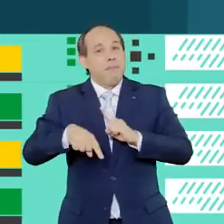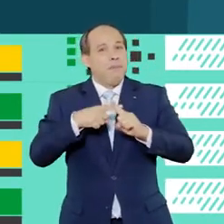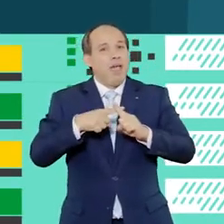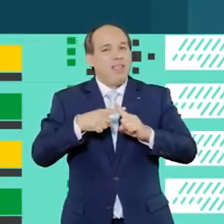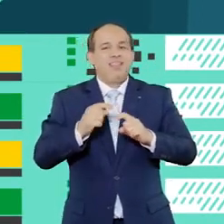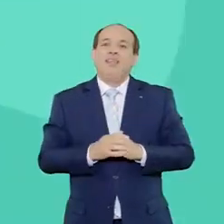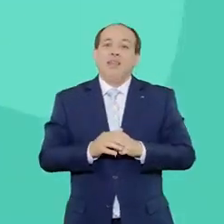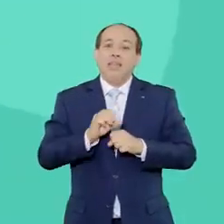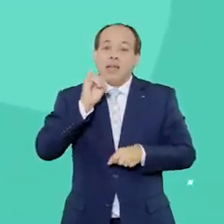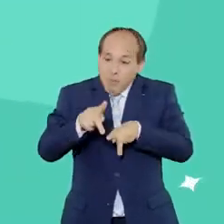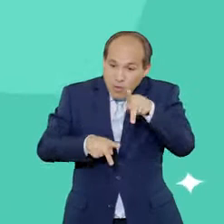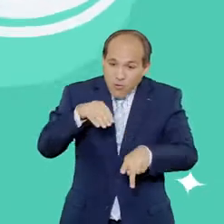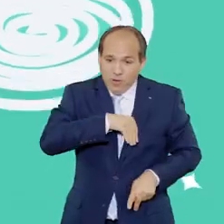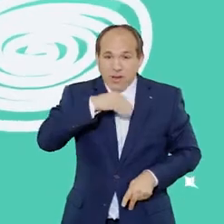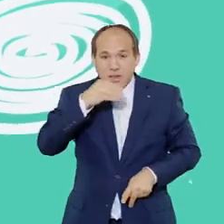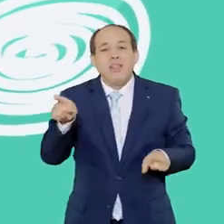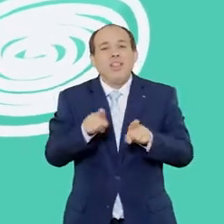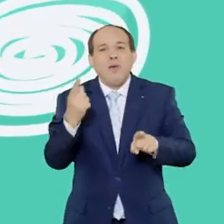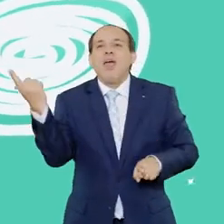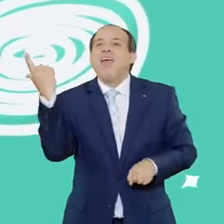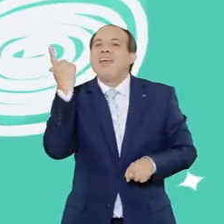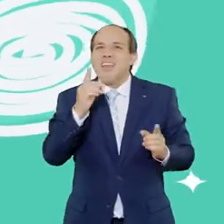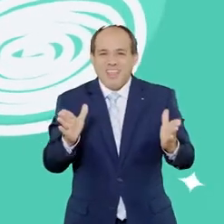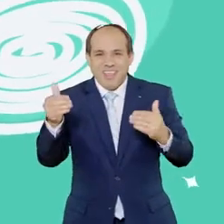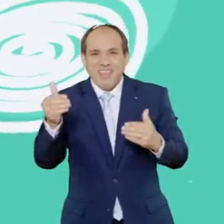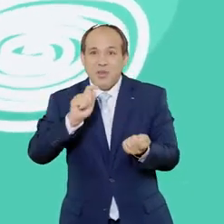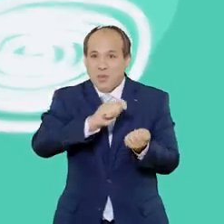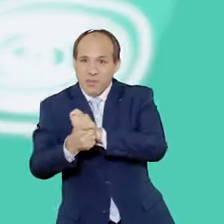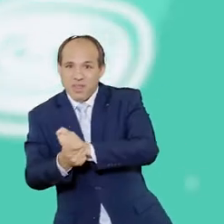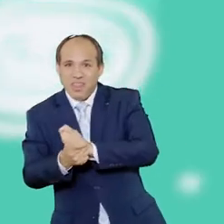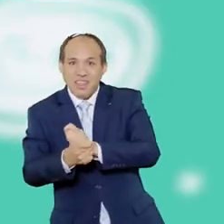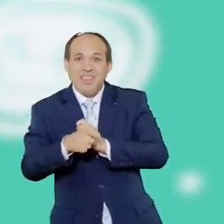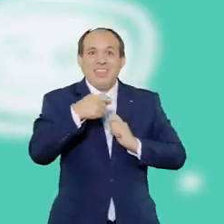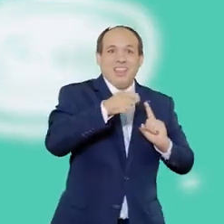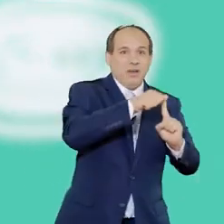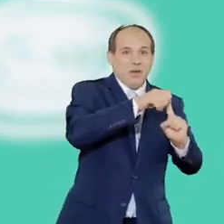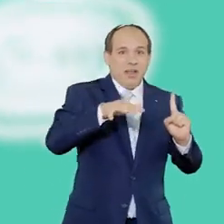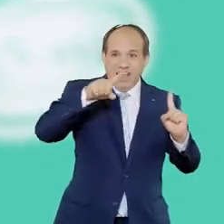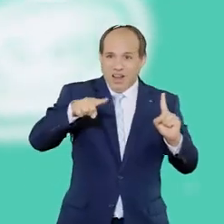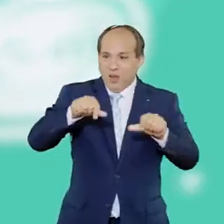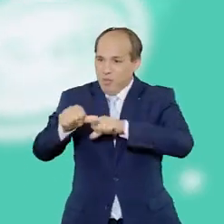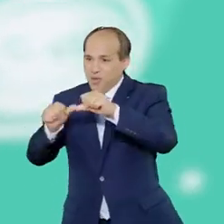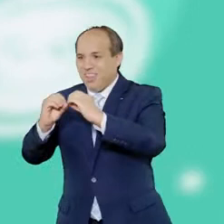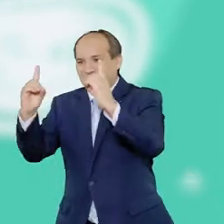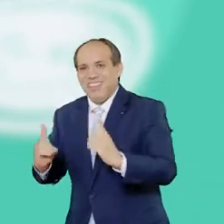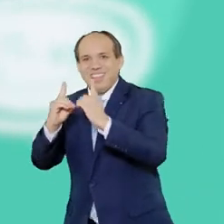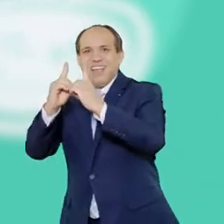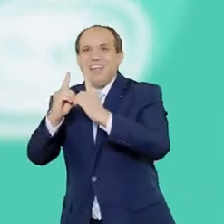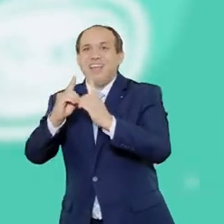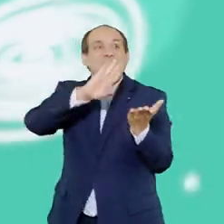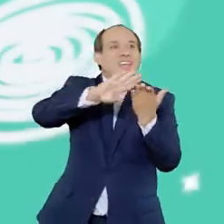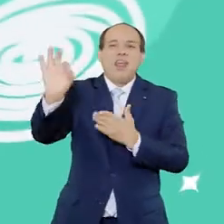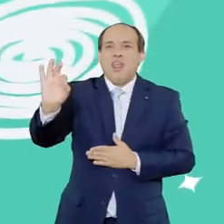TV. E tem mais! A população de baixa renda também ganha kits de conversão do sinal analógico para o